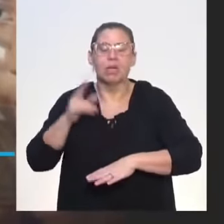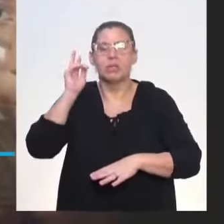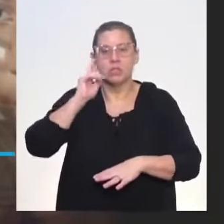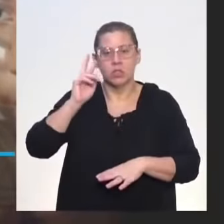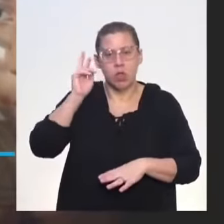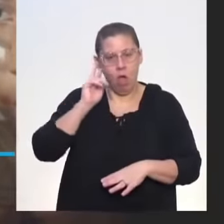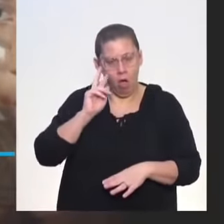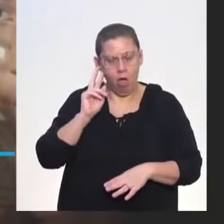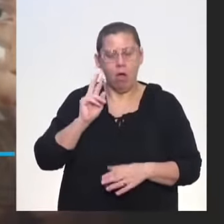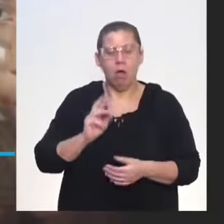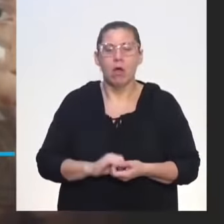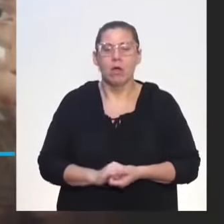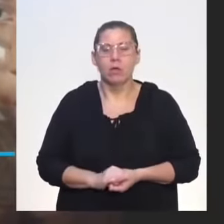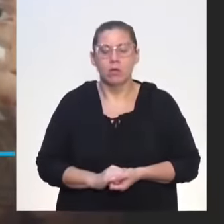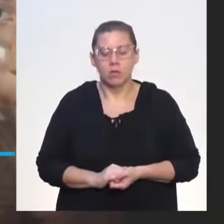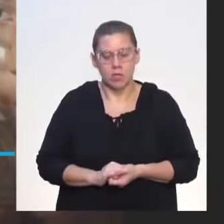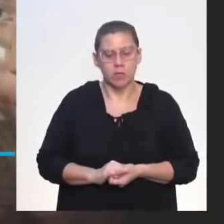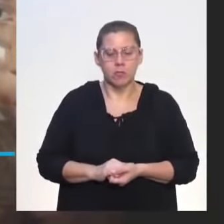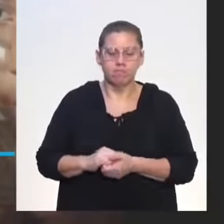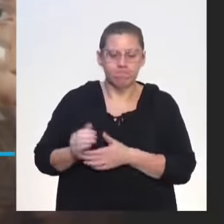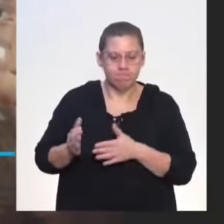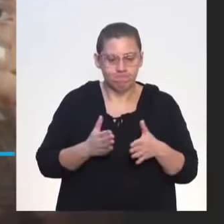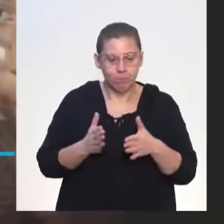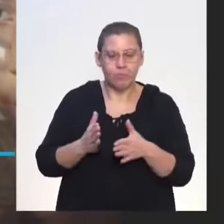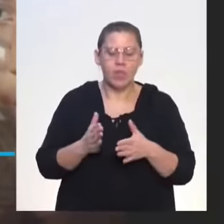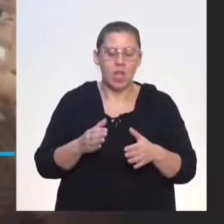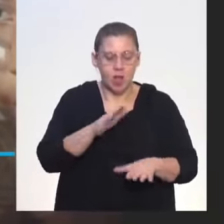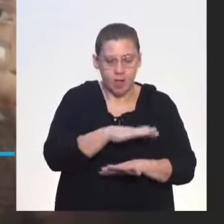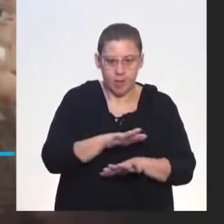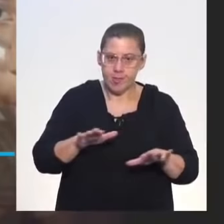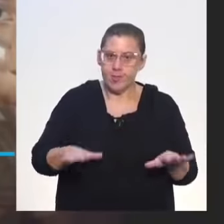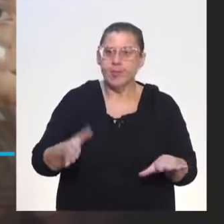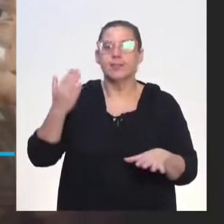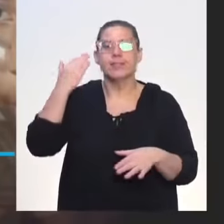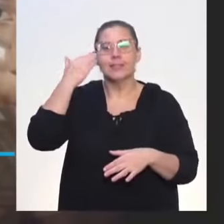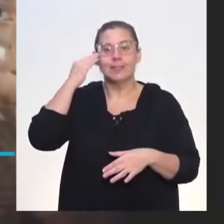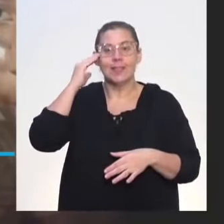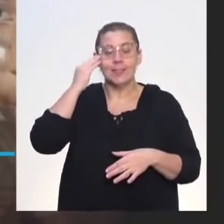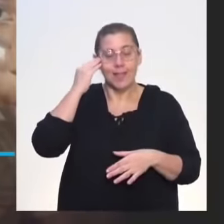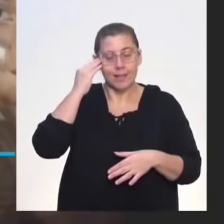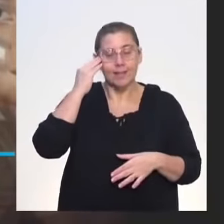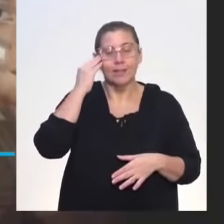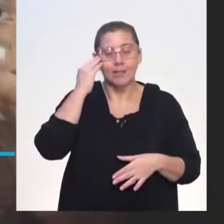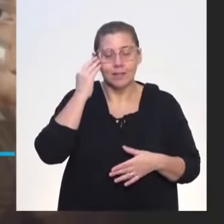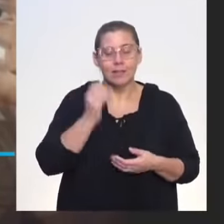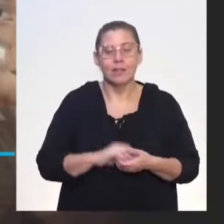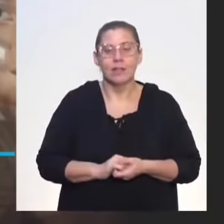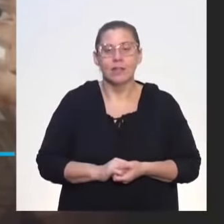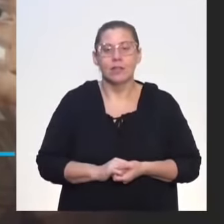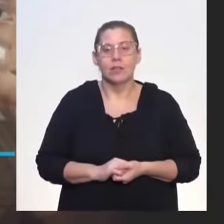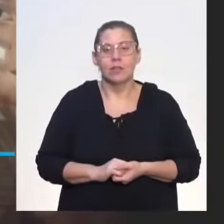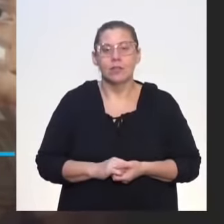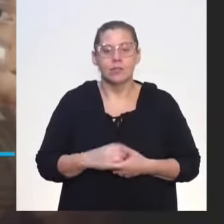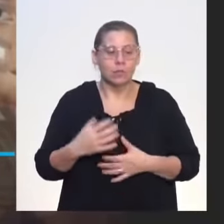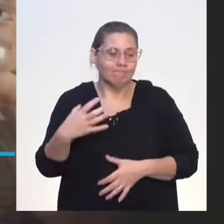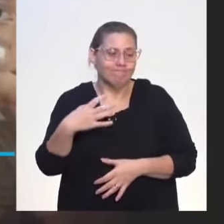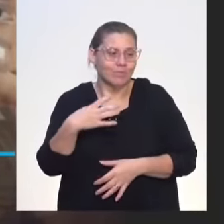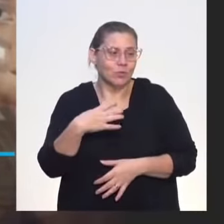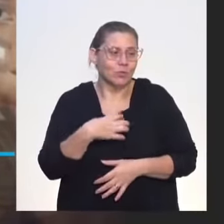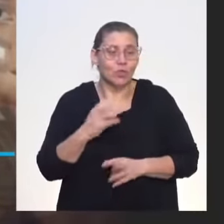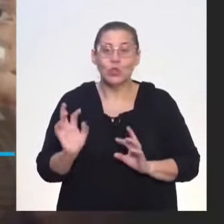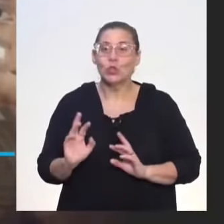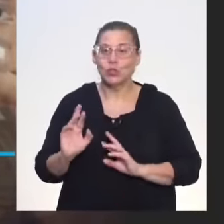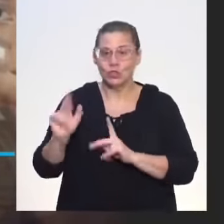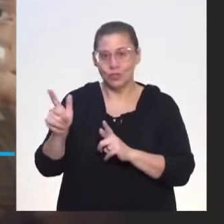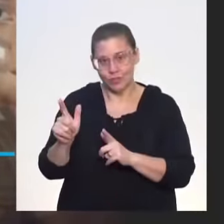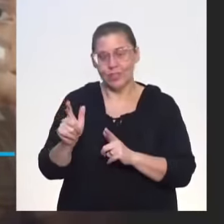elas façam um caminho dentro das crianças, dentro dos ouvintes, né? E ela toma uma forma e ela